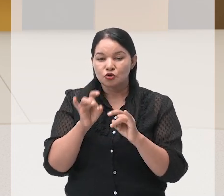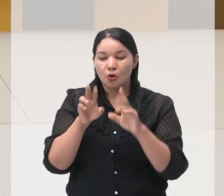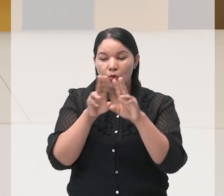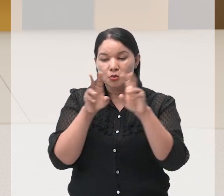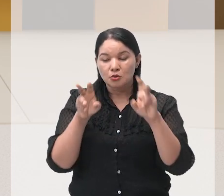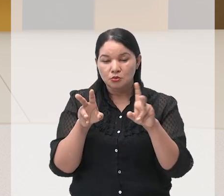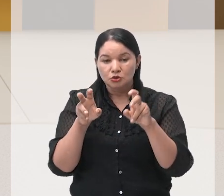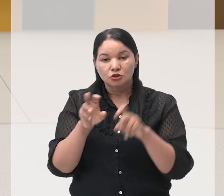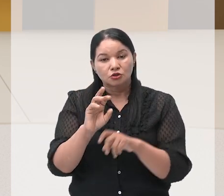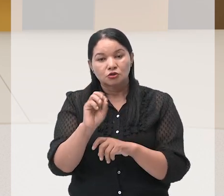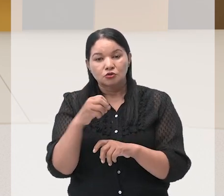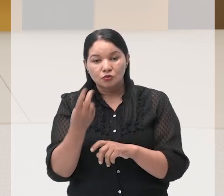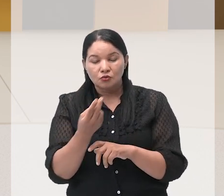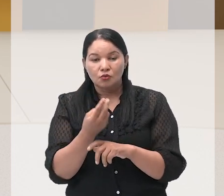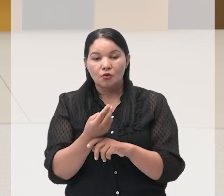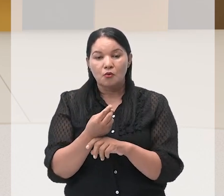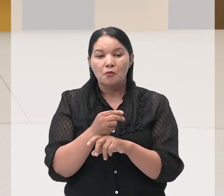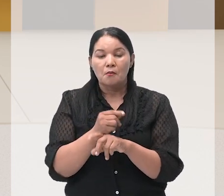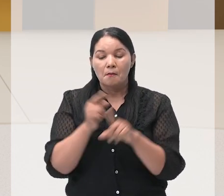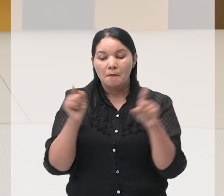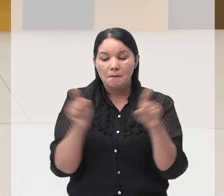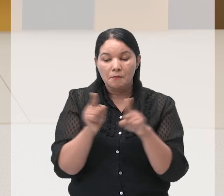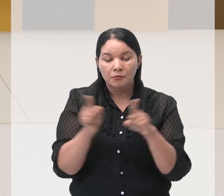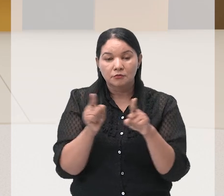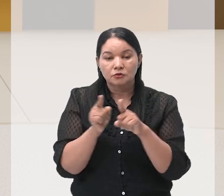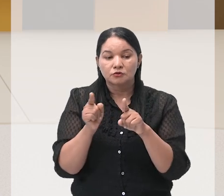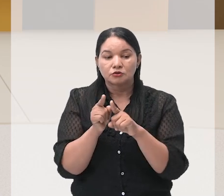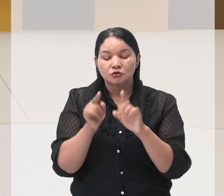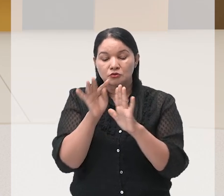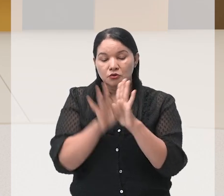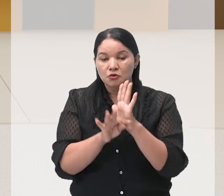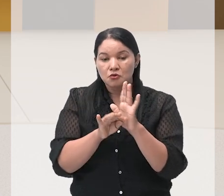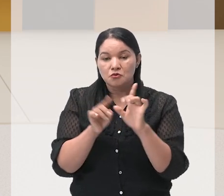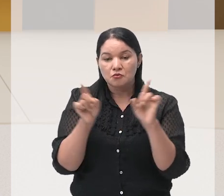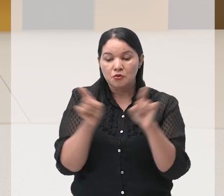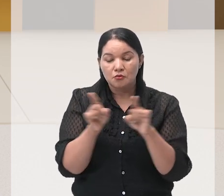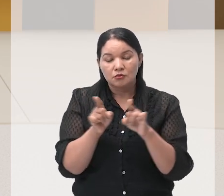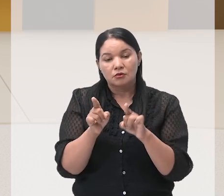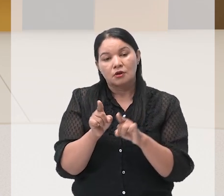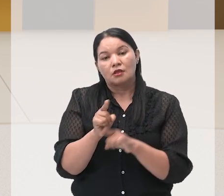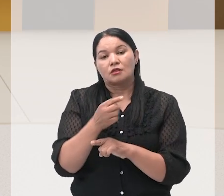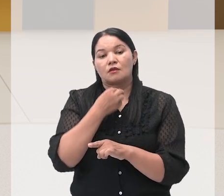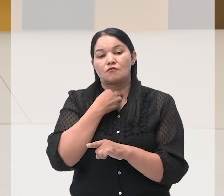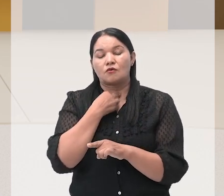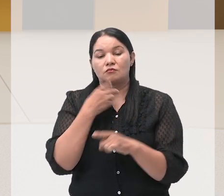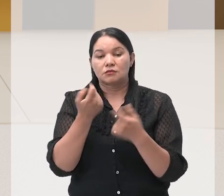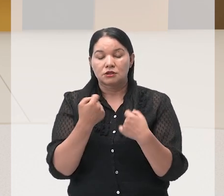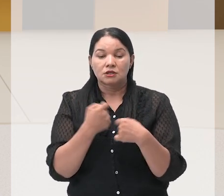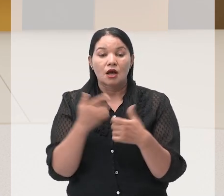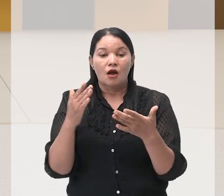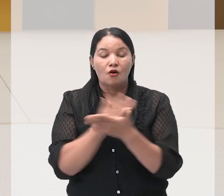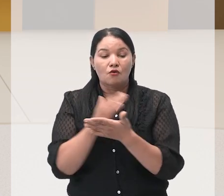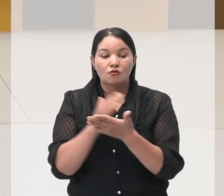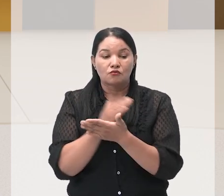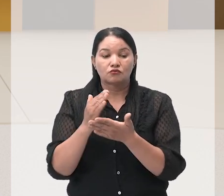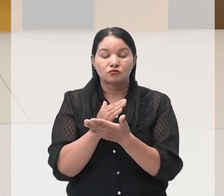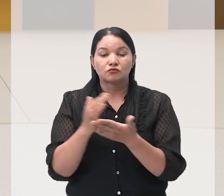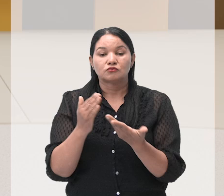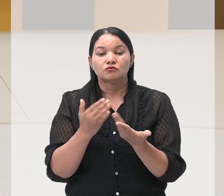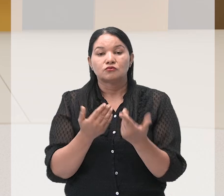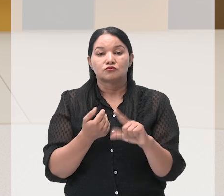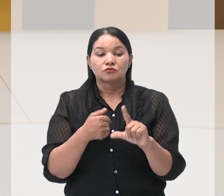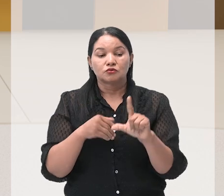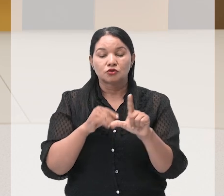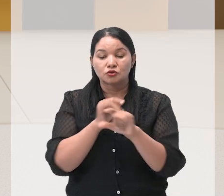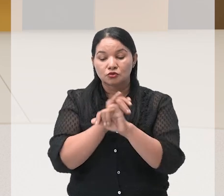de notícias que não possuem tanta credibilidade ou tanto compromisso com a